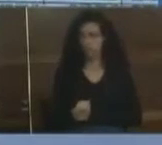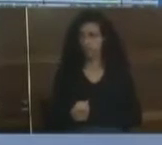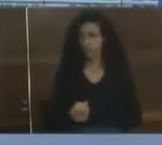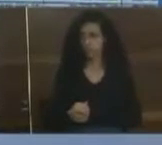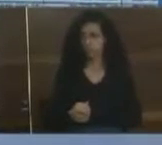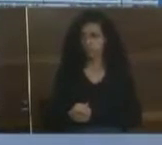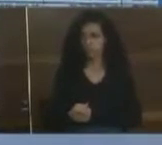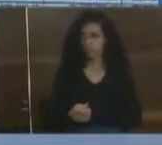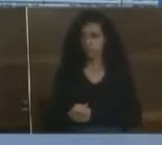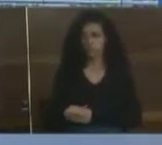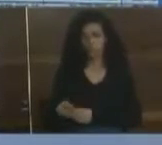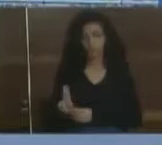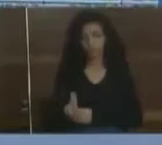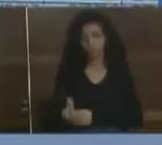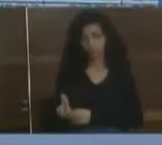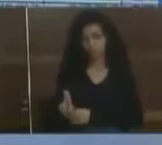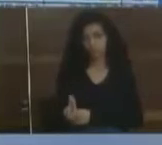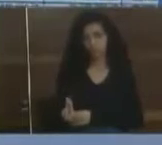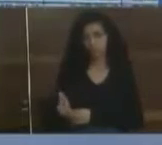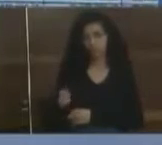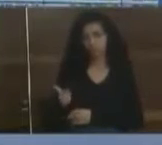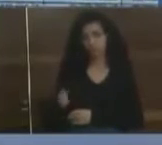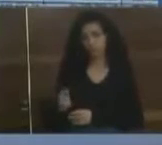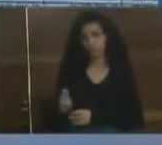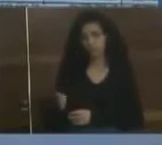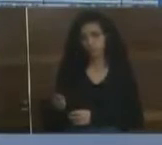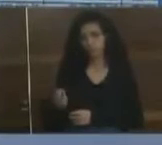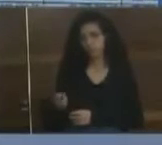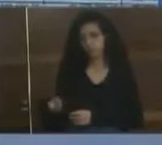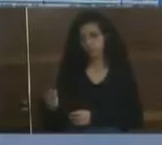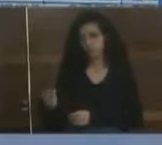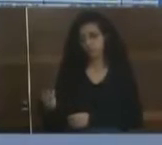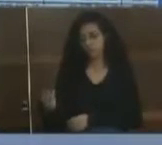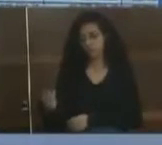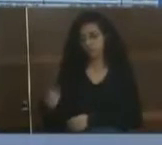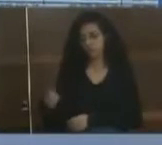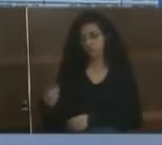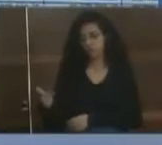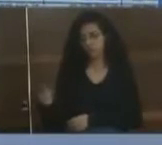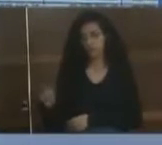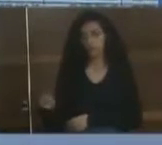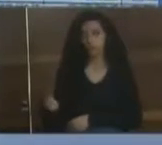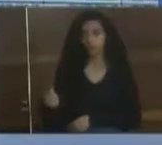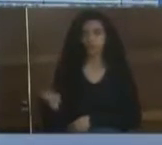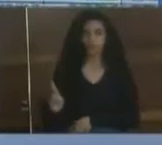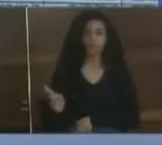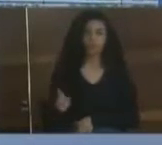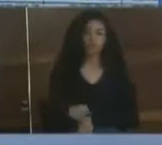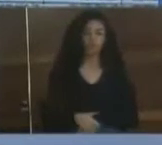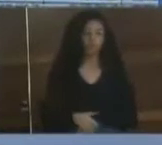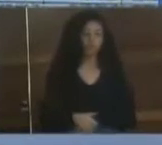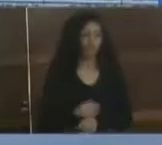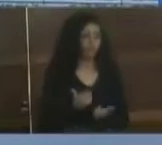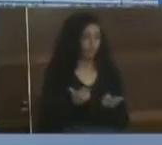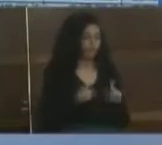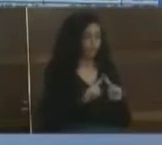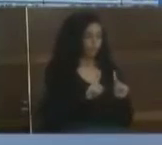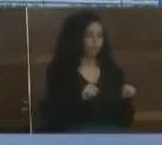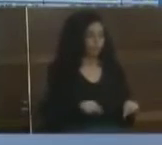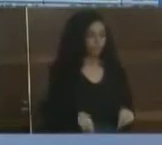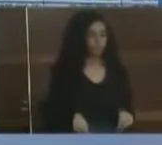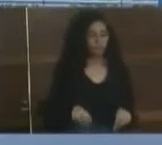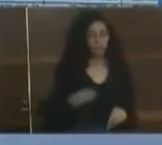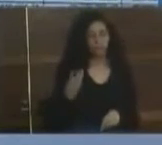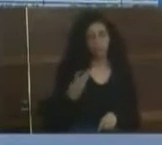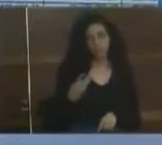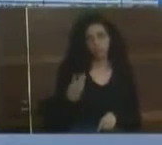despesa empenhada até o 3º quadrimestre de dois milhões 385 mil reais os outros serviços